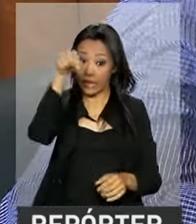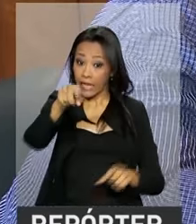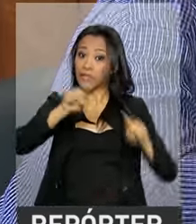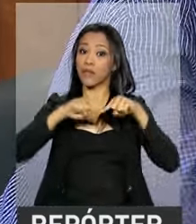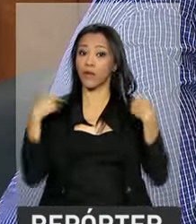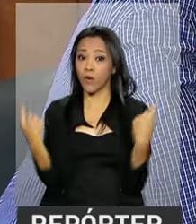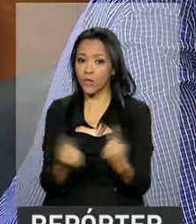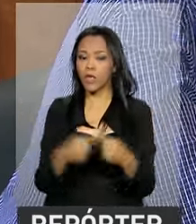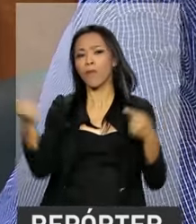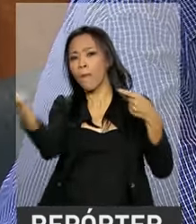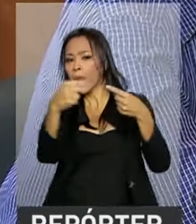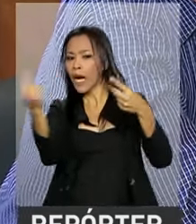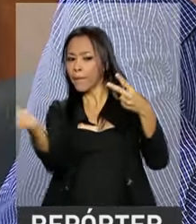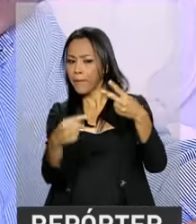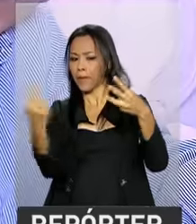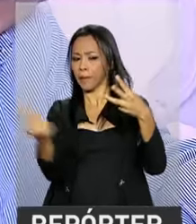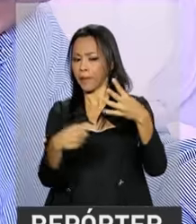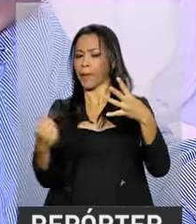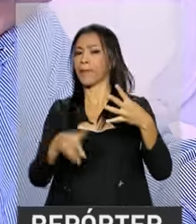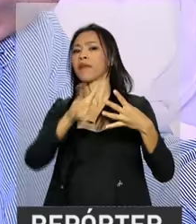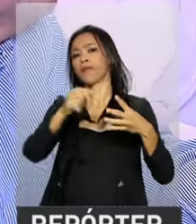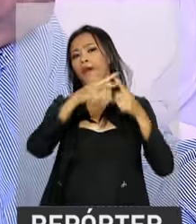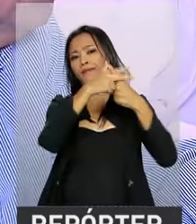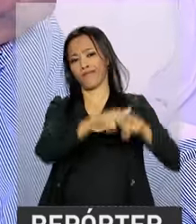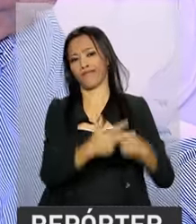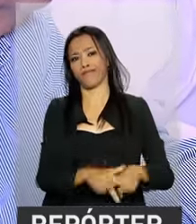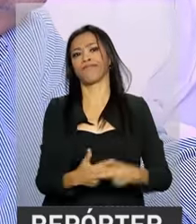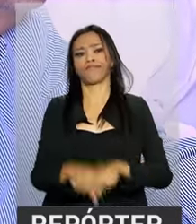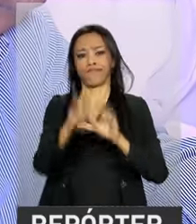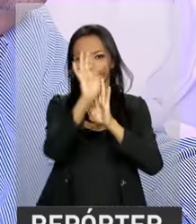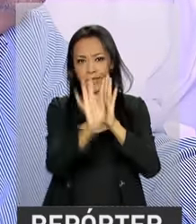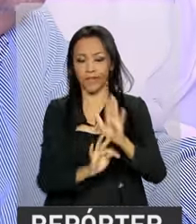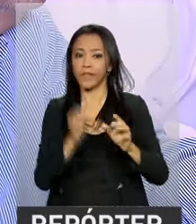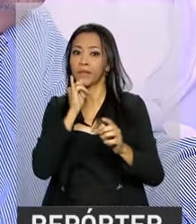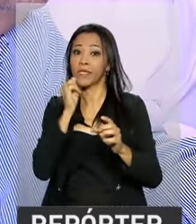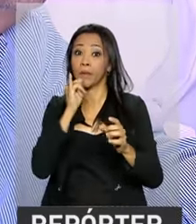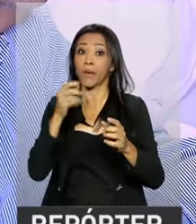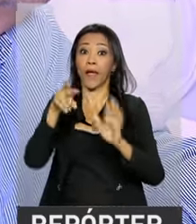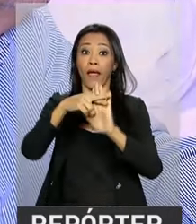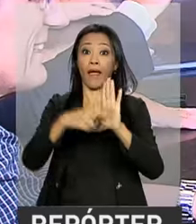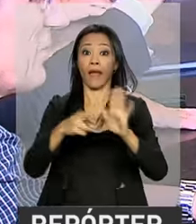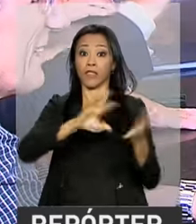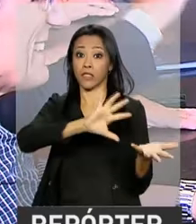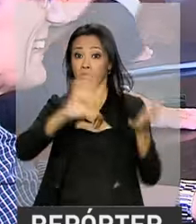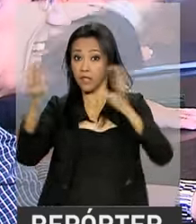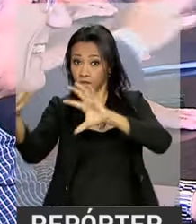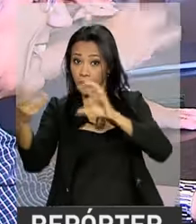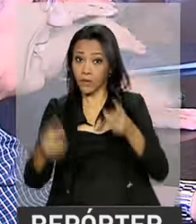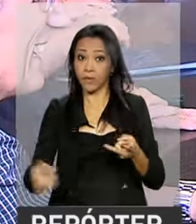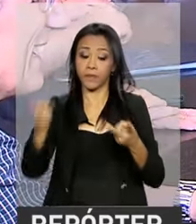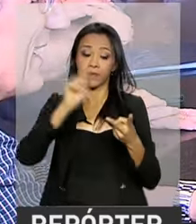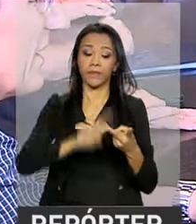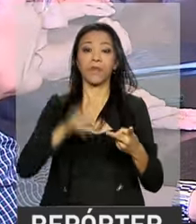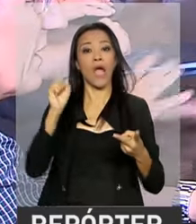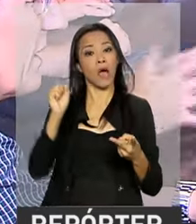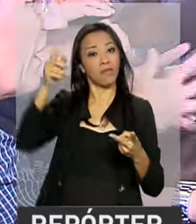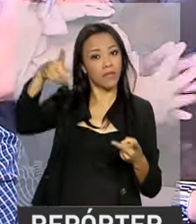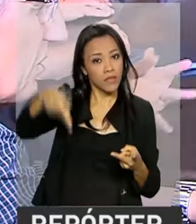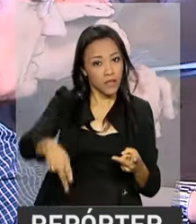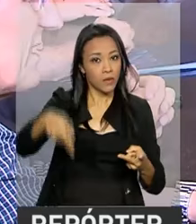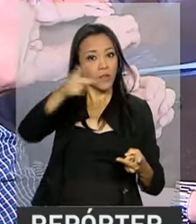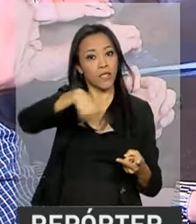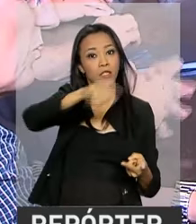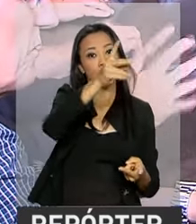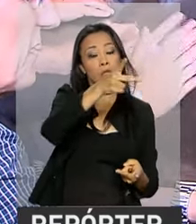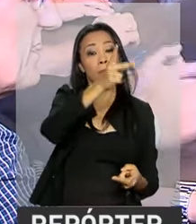pontos que devem sofrer alterações no texto original como as regras de transição para um novo regime e aposentadoria de